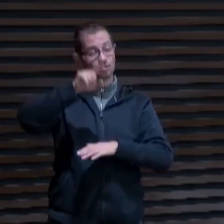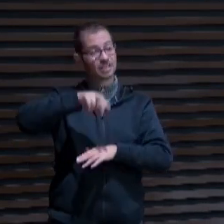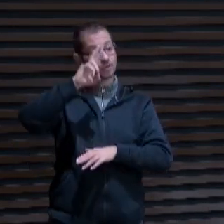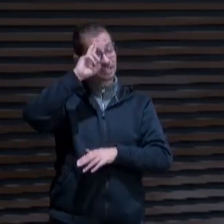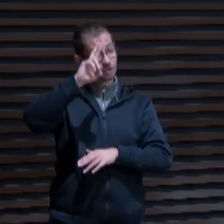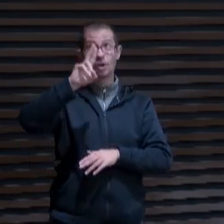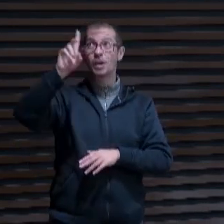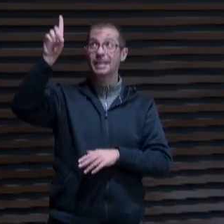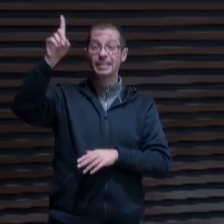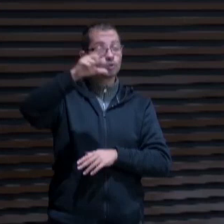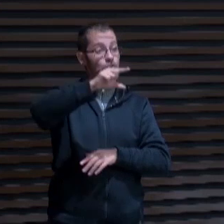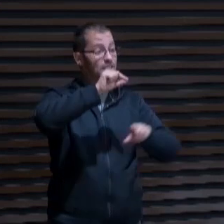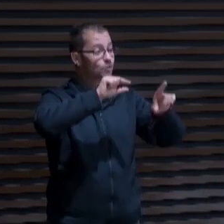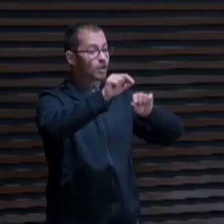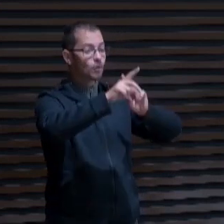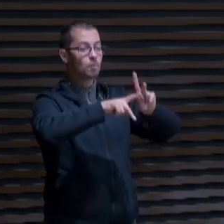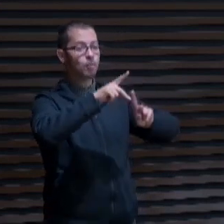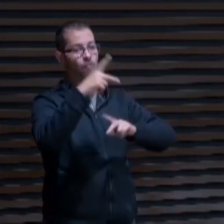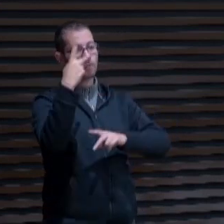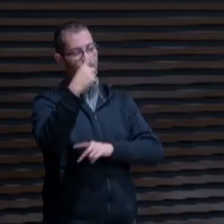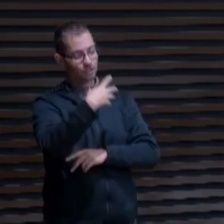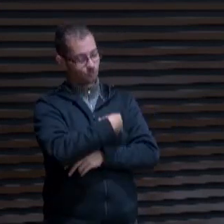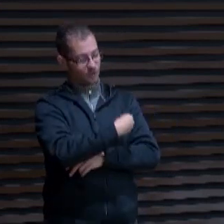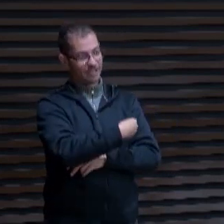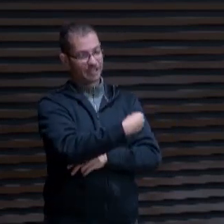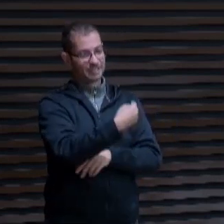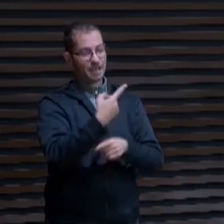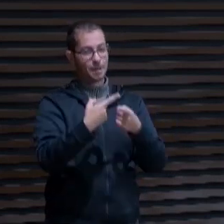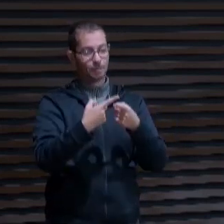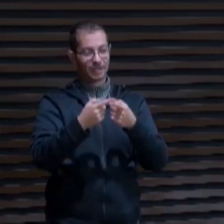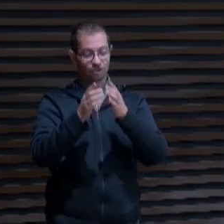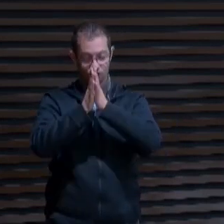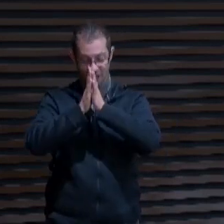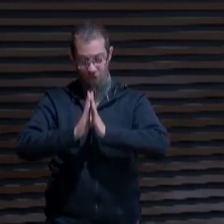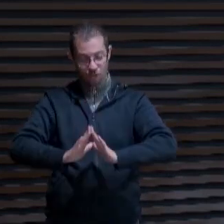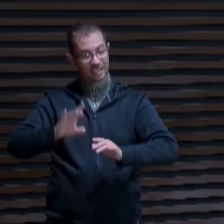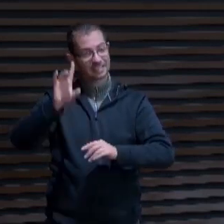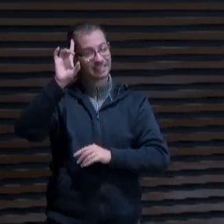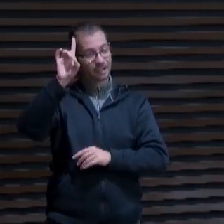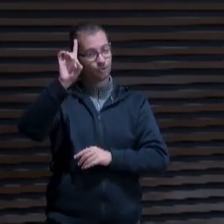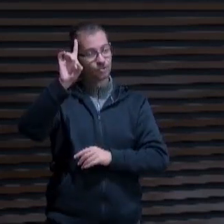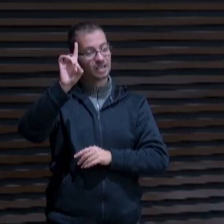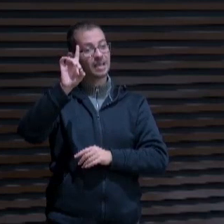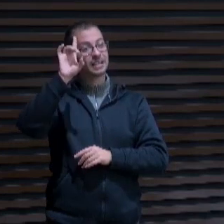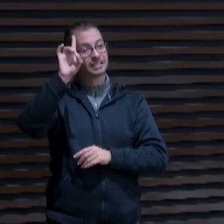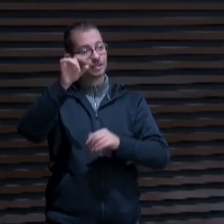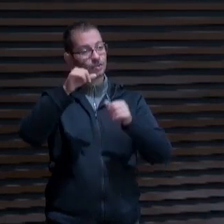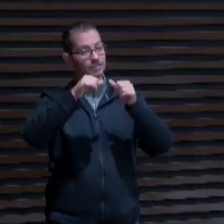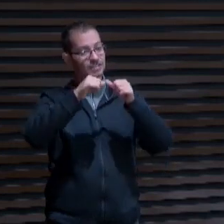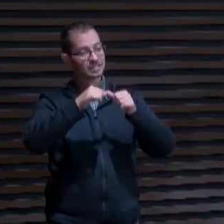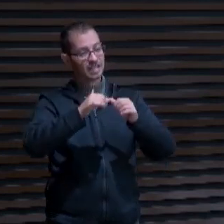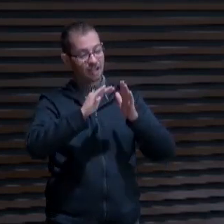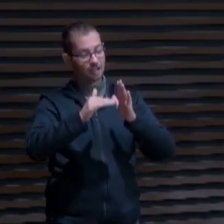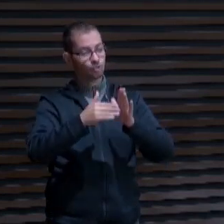Ele escolheu para a sua herança. Por que nós adoramos a este Deus? Porque Ele é um Deus onisciente. Versículo 13 a 15,